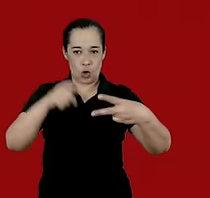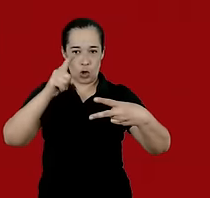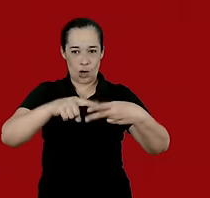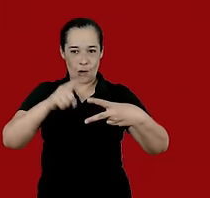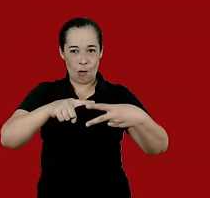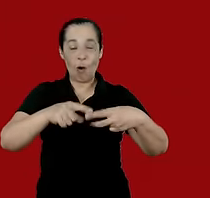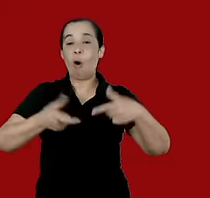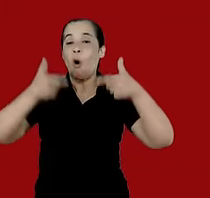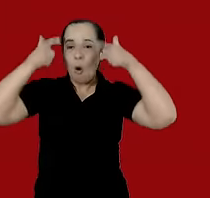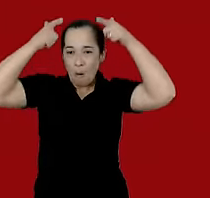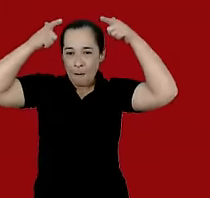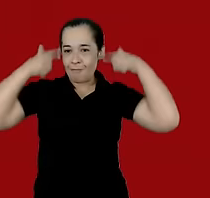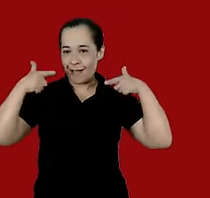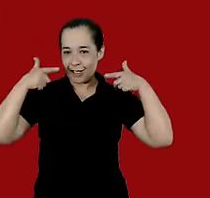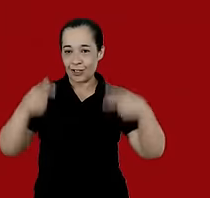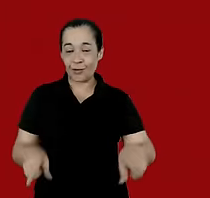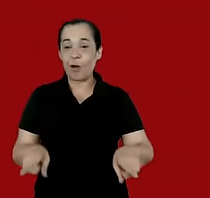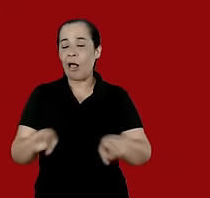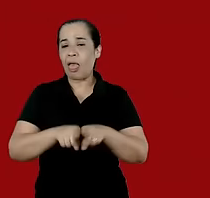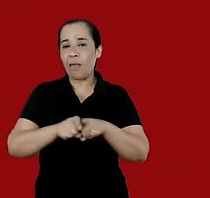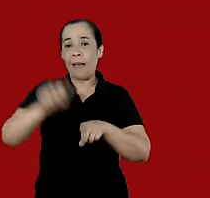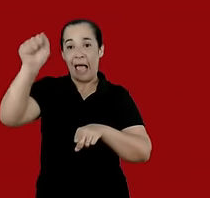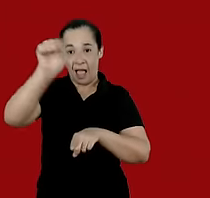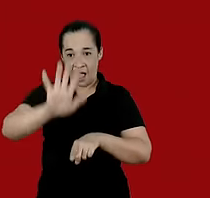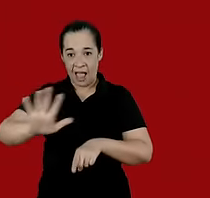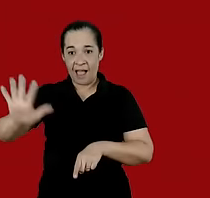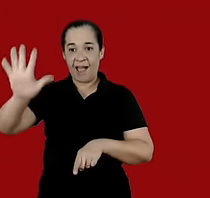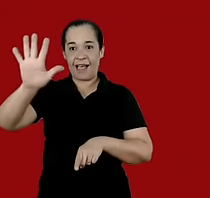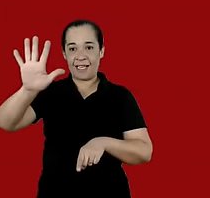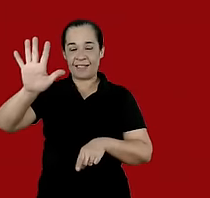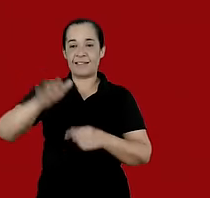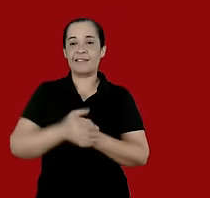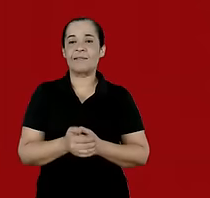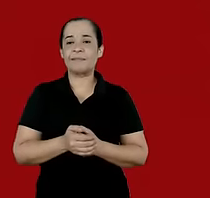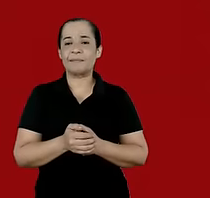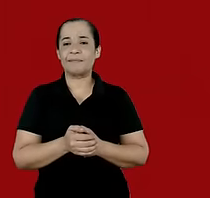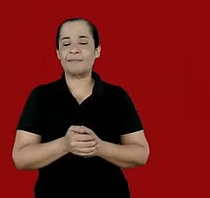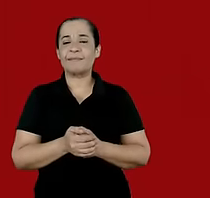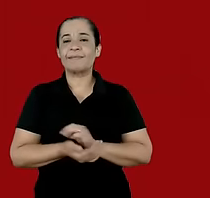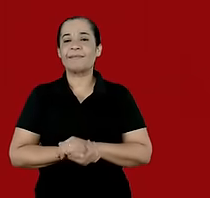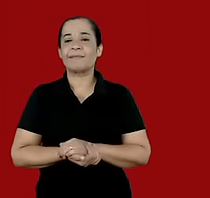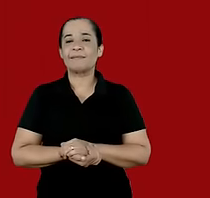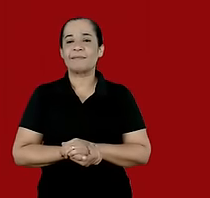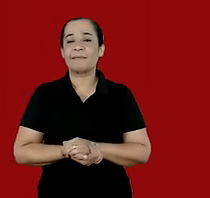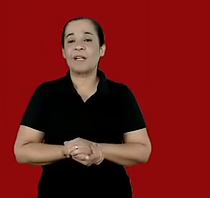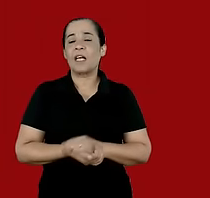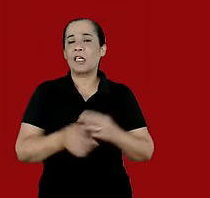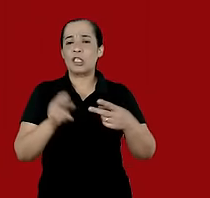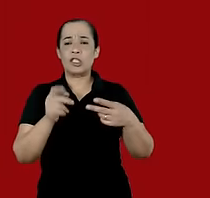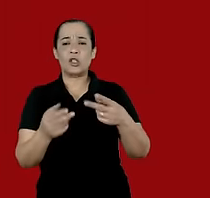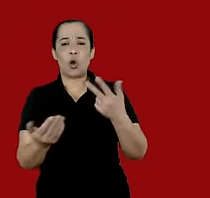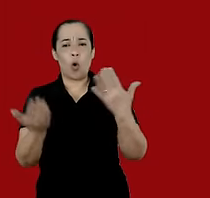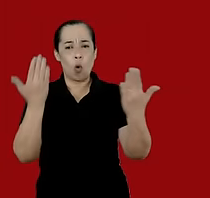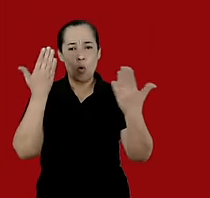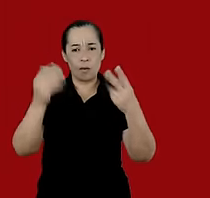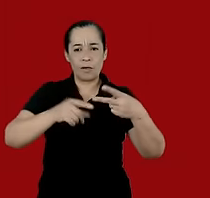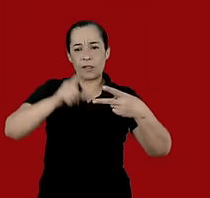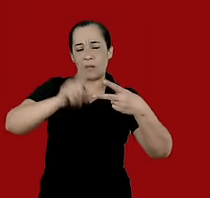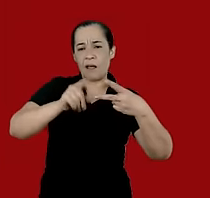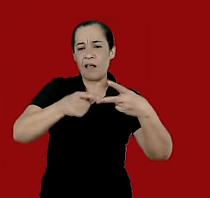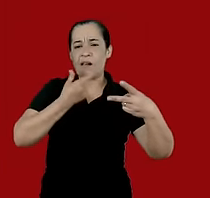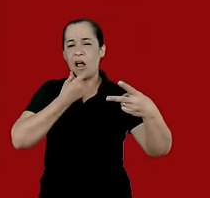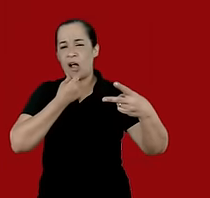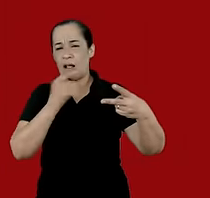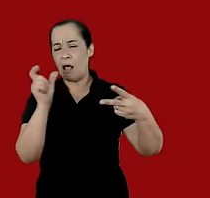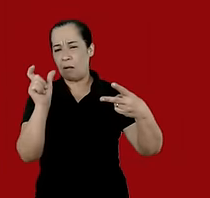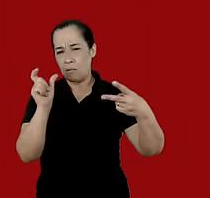o Vietnã na Ásia que é o que a gente chama de friend shoring né que é o que tá acontecendo quando a gente olha e divide entre greenfield brownfield e investimento